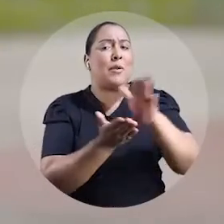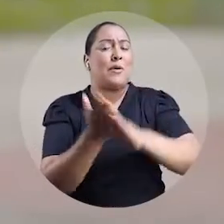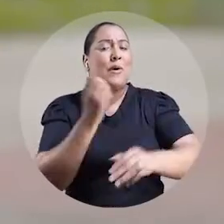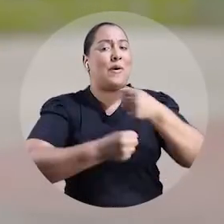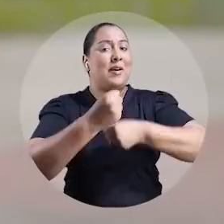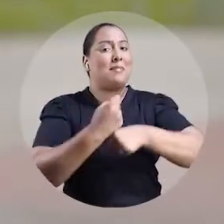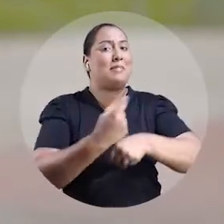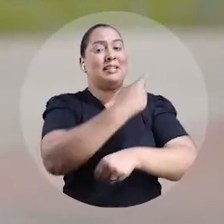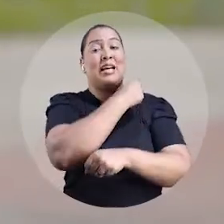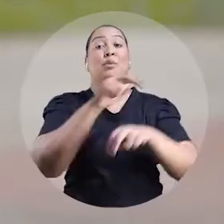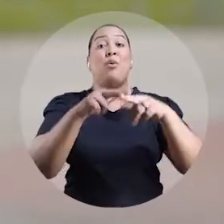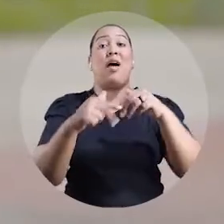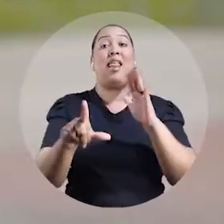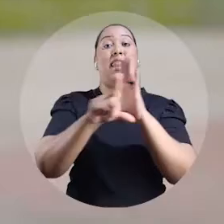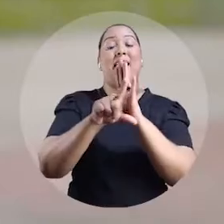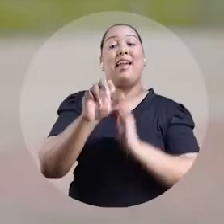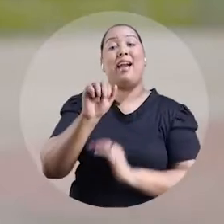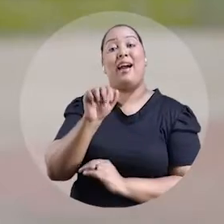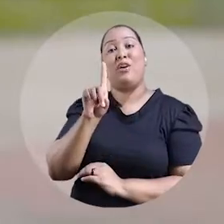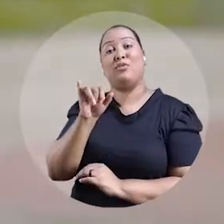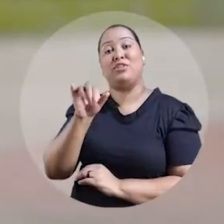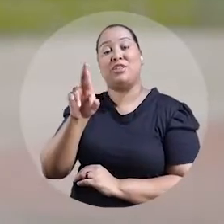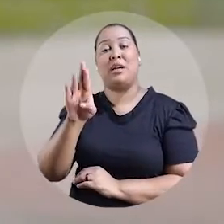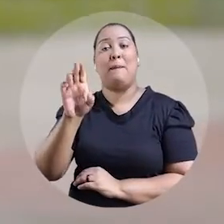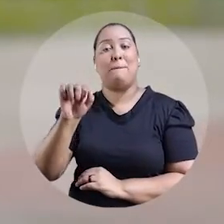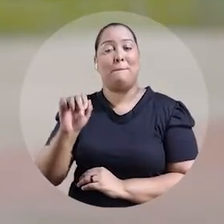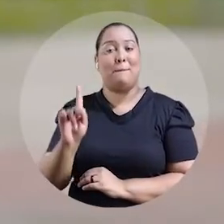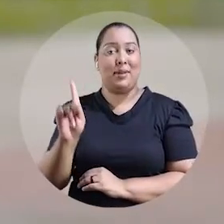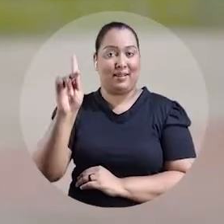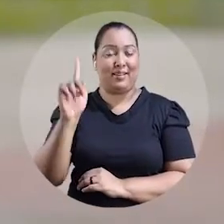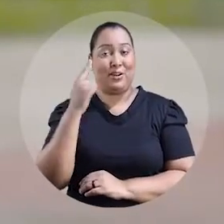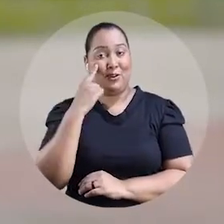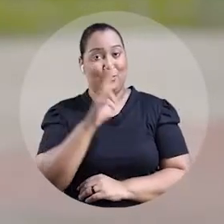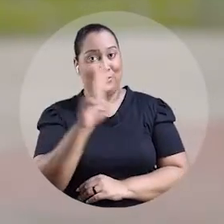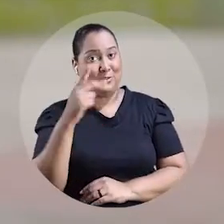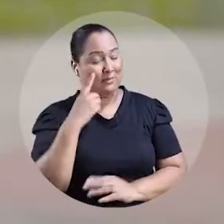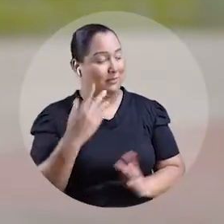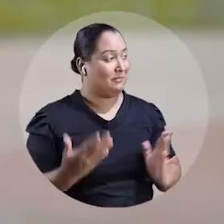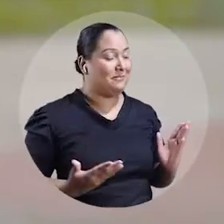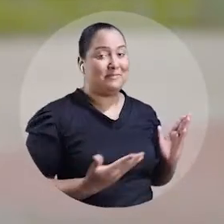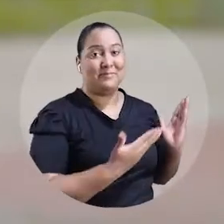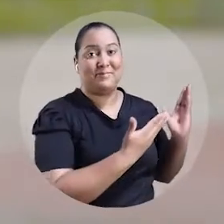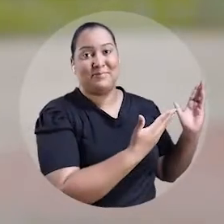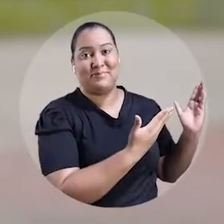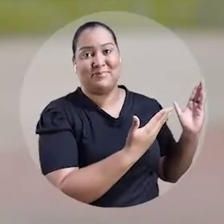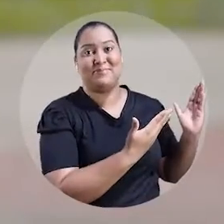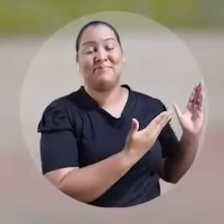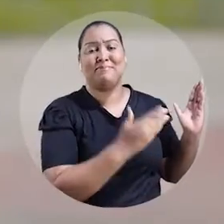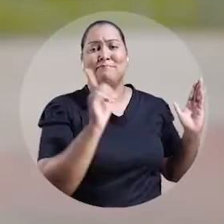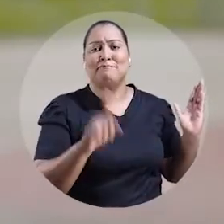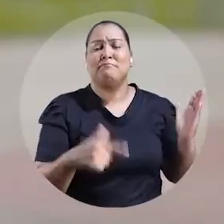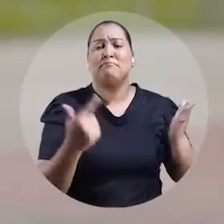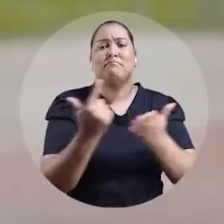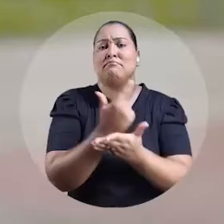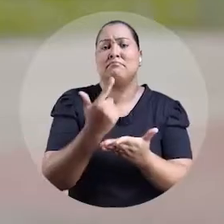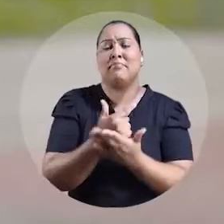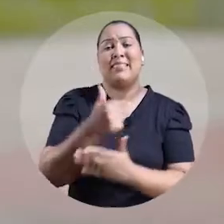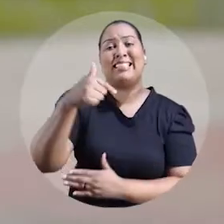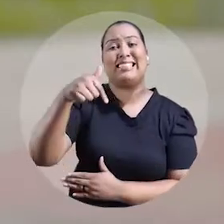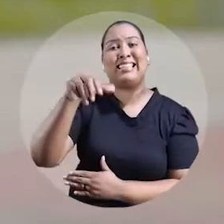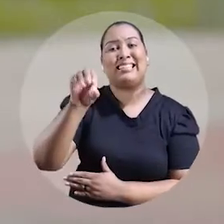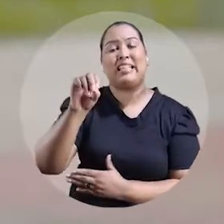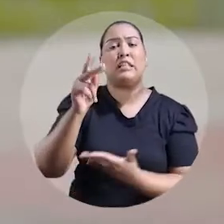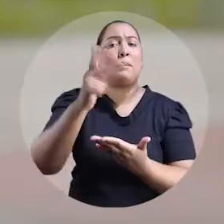passado, graças à Lei Aldir Blanc, Distopoesia Pós-Apocalírica, é o título. É um livro composto por